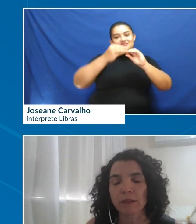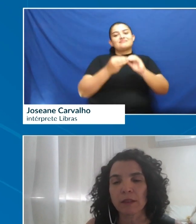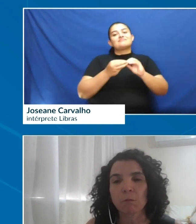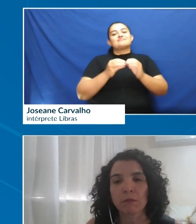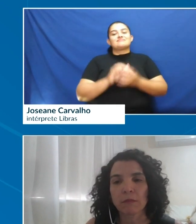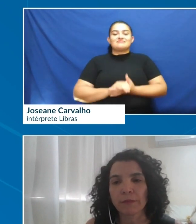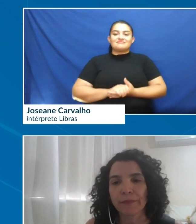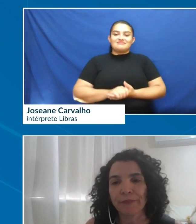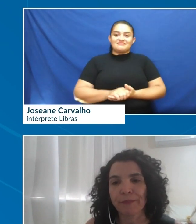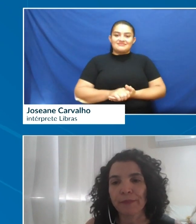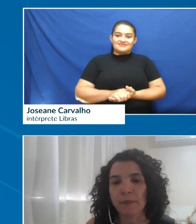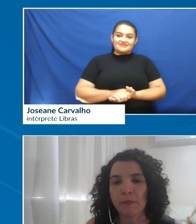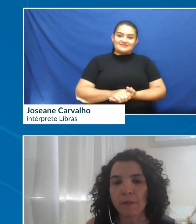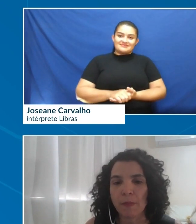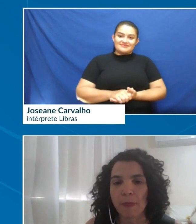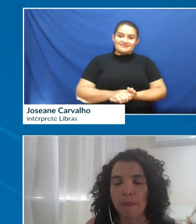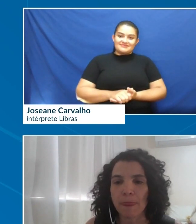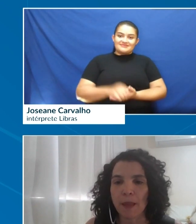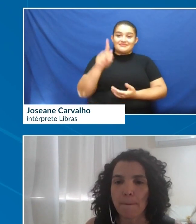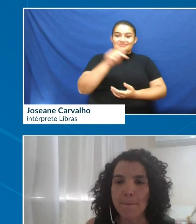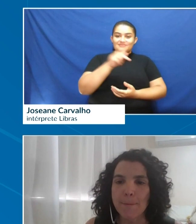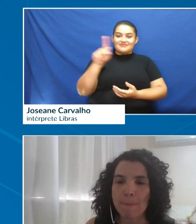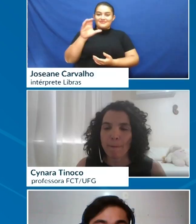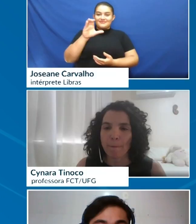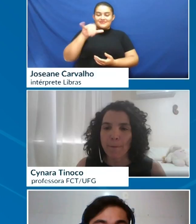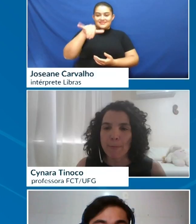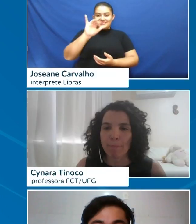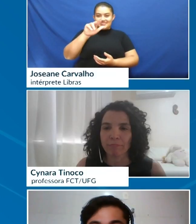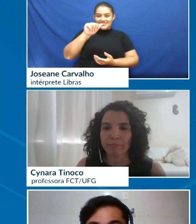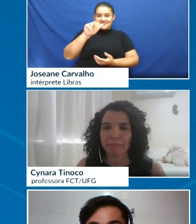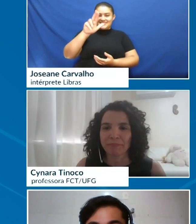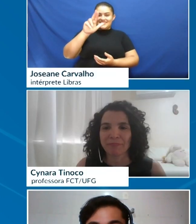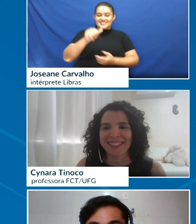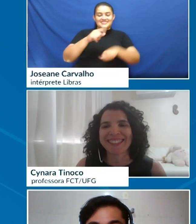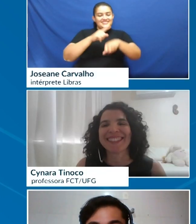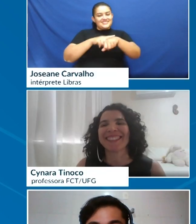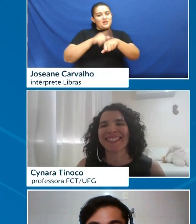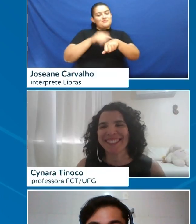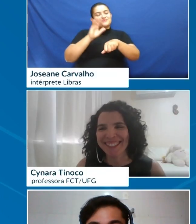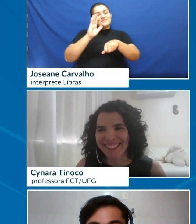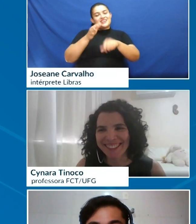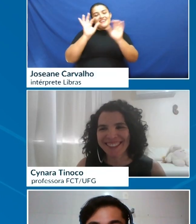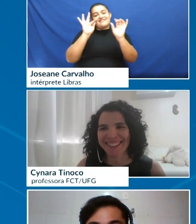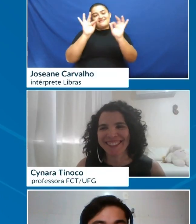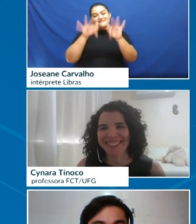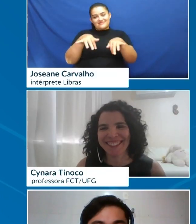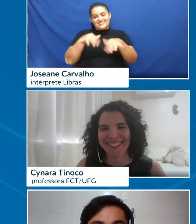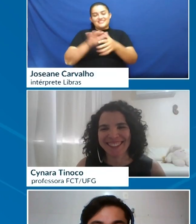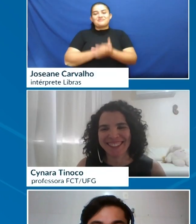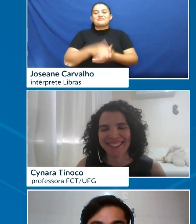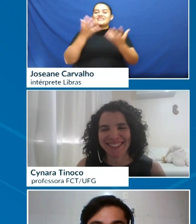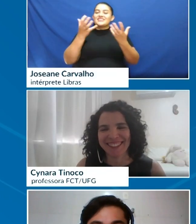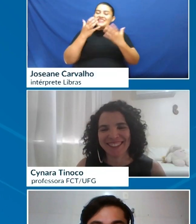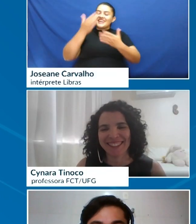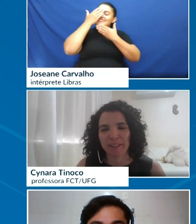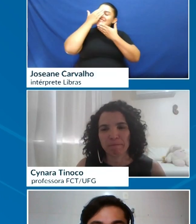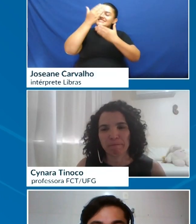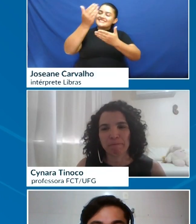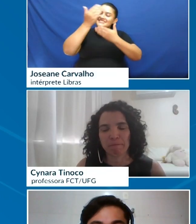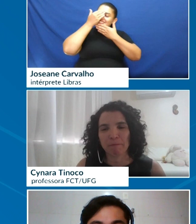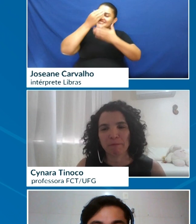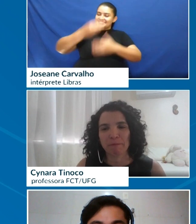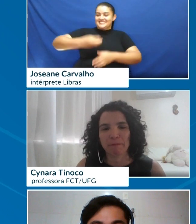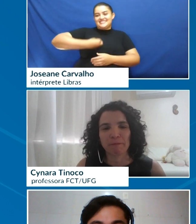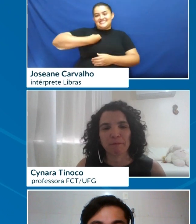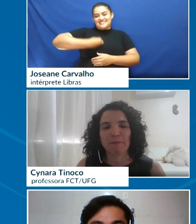trabalhando. Bacana. Professora Sinara, nosso tempo do primeiro bloco já se esgotou. Quero agradecer muito a sua